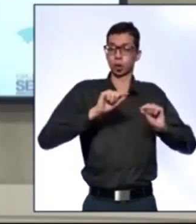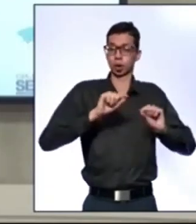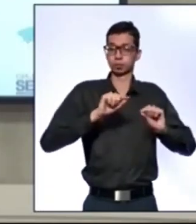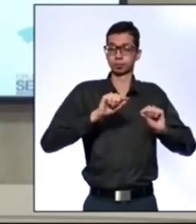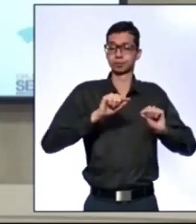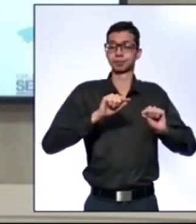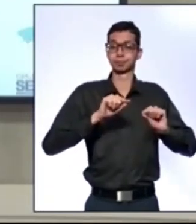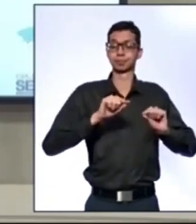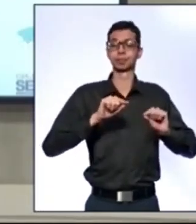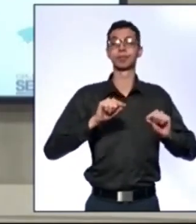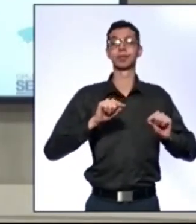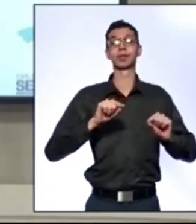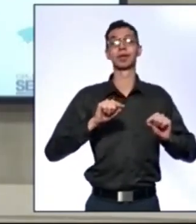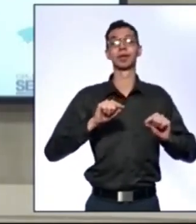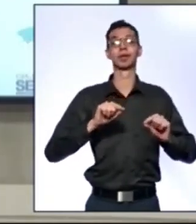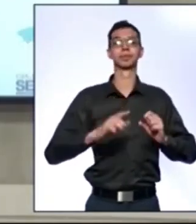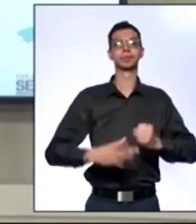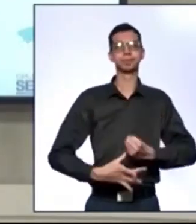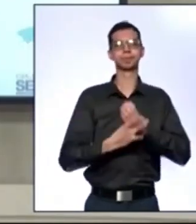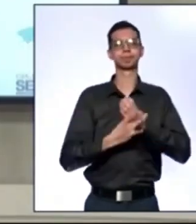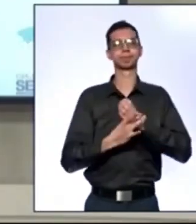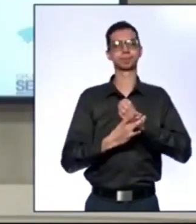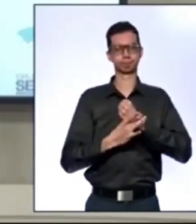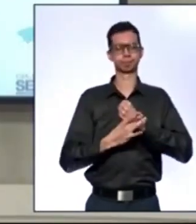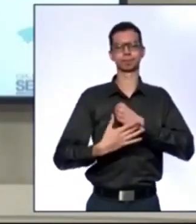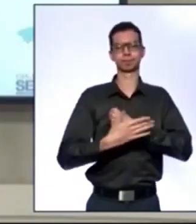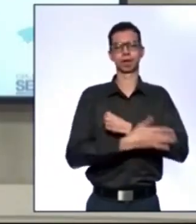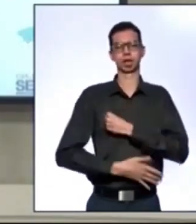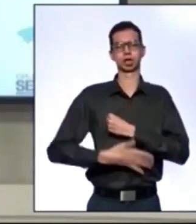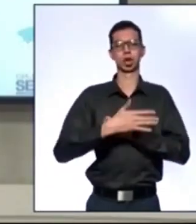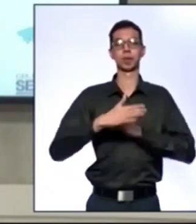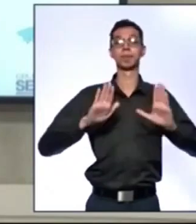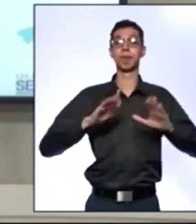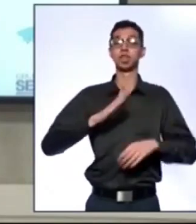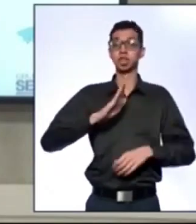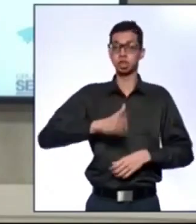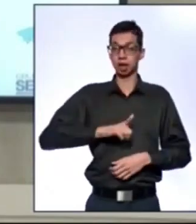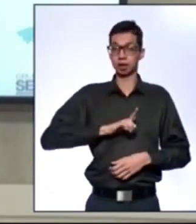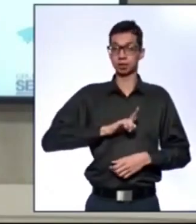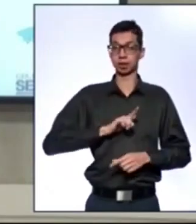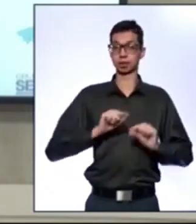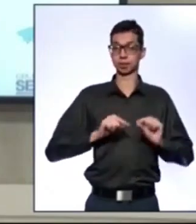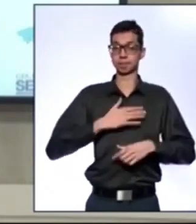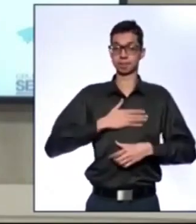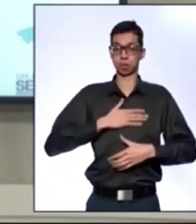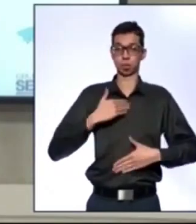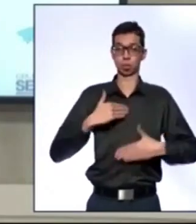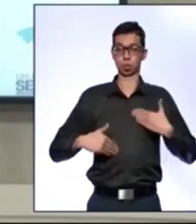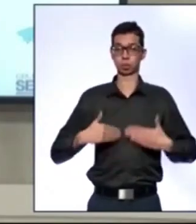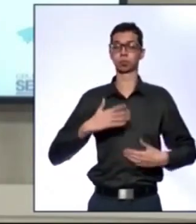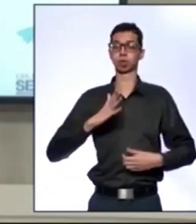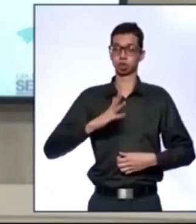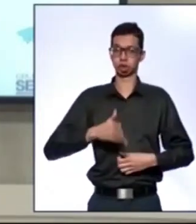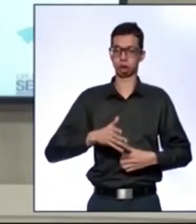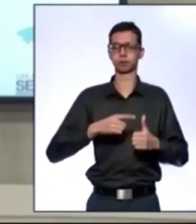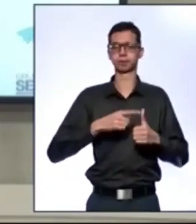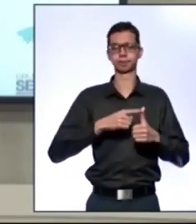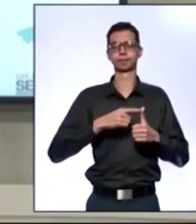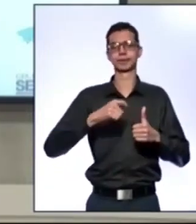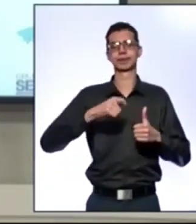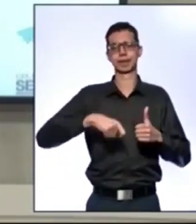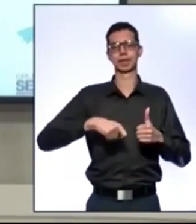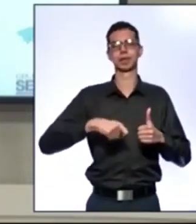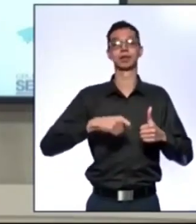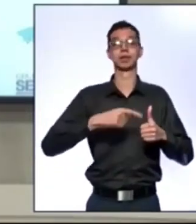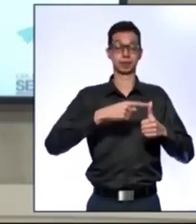importante. Porém, esse linfócito B, que já existe no meu corpo, que já é capaz de produzir um